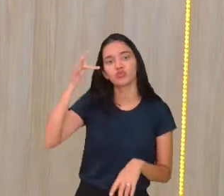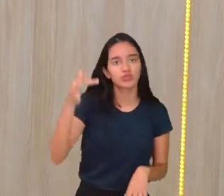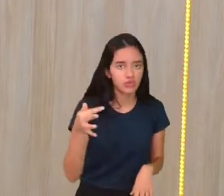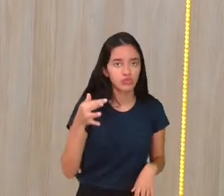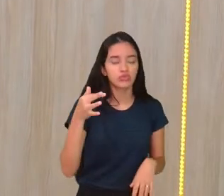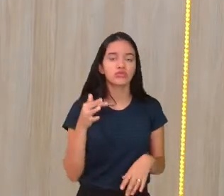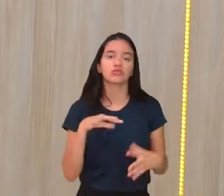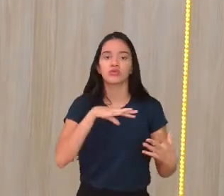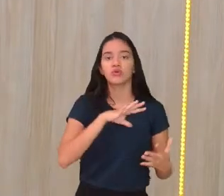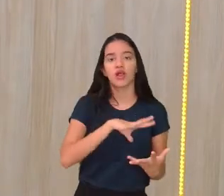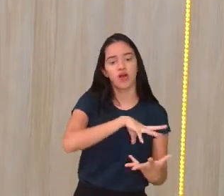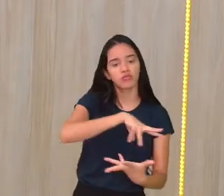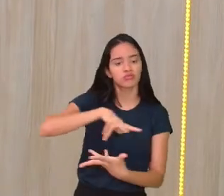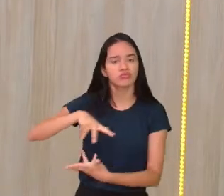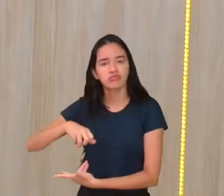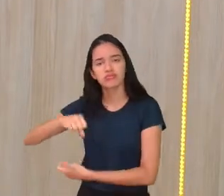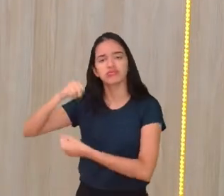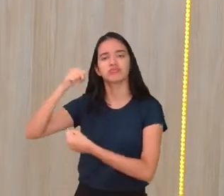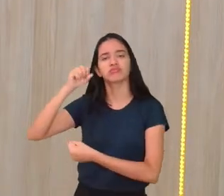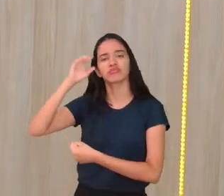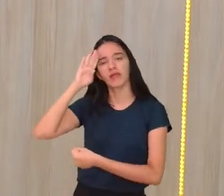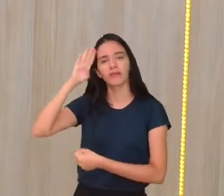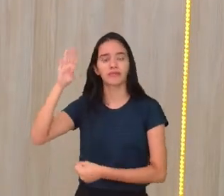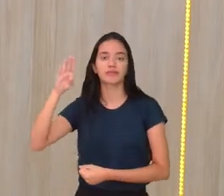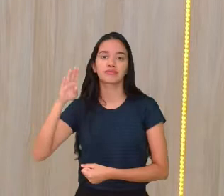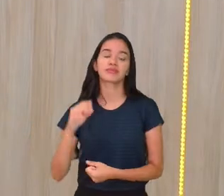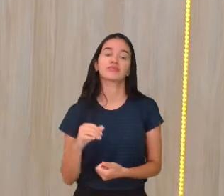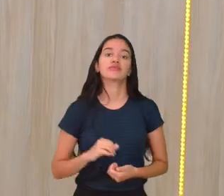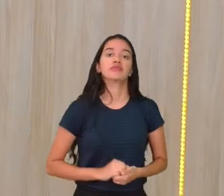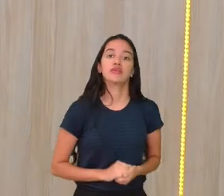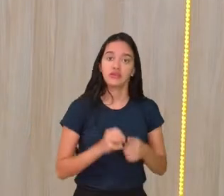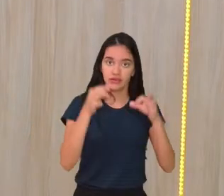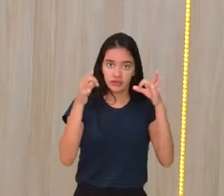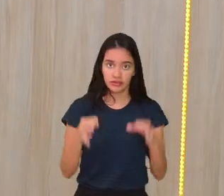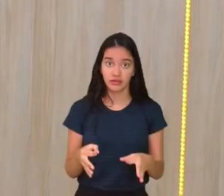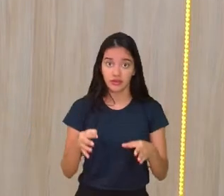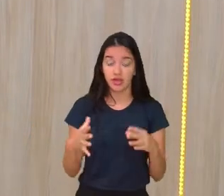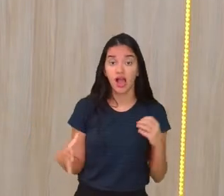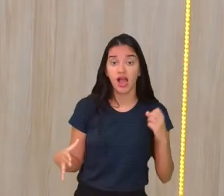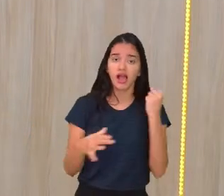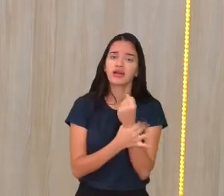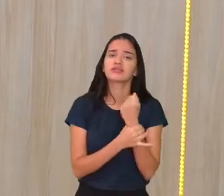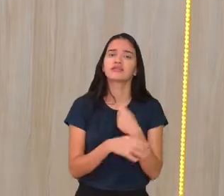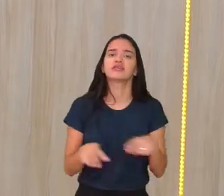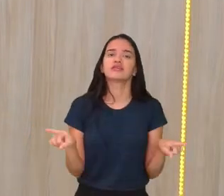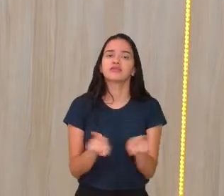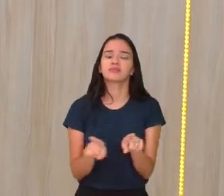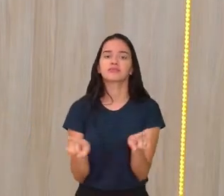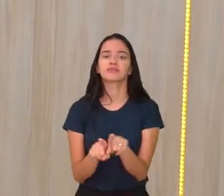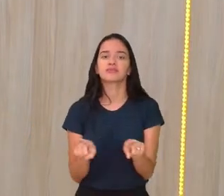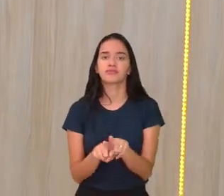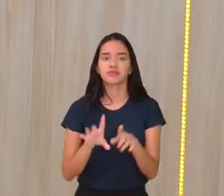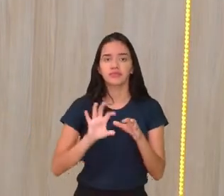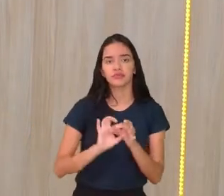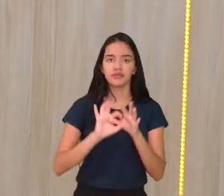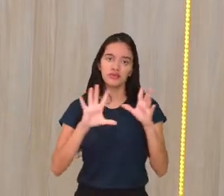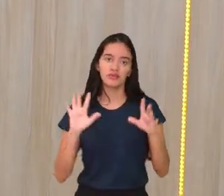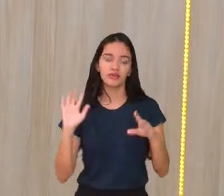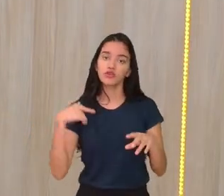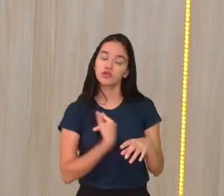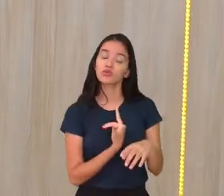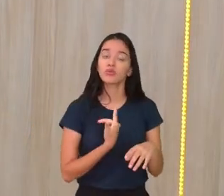da sustentabilidade, da gente ser sustentável. Garantir a utilização nossa e também das